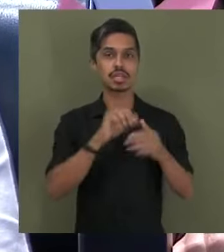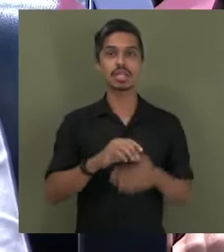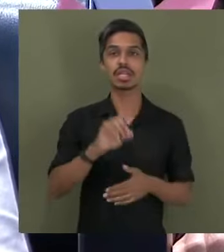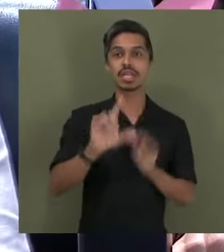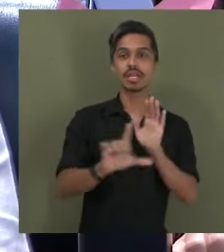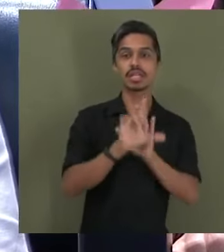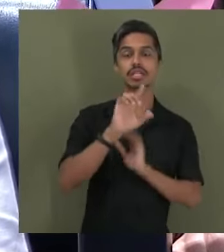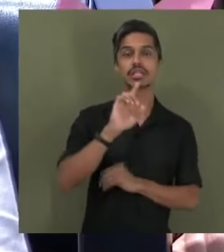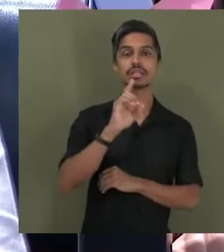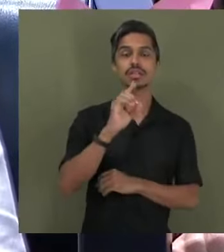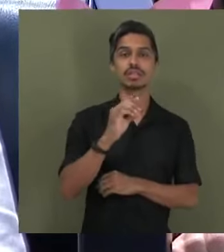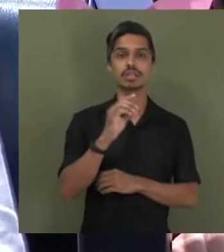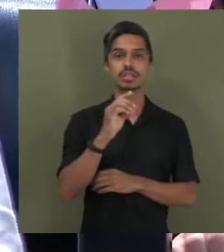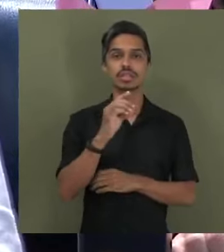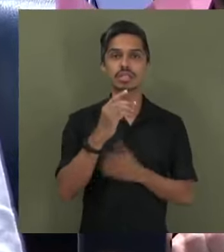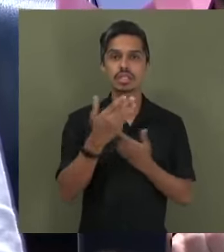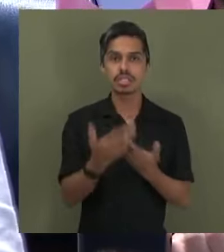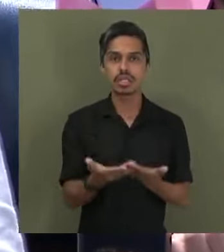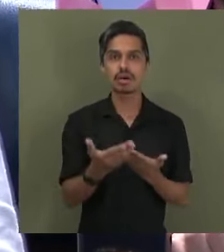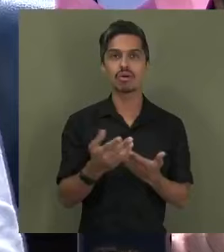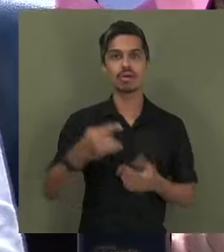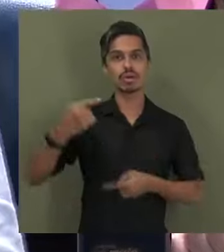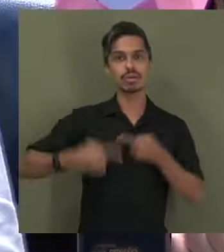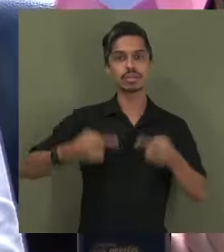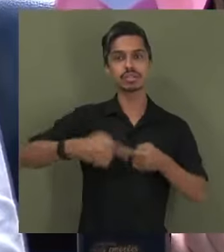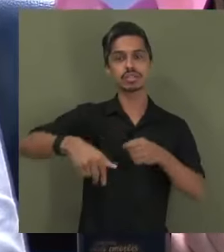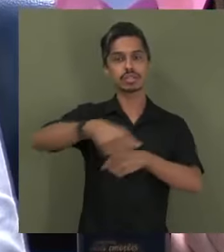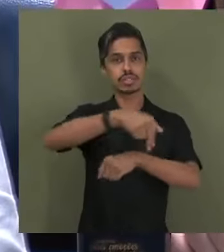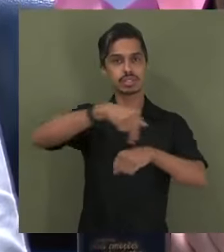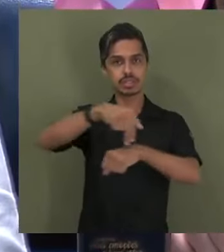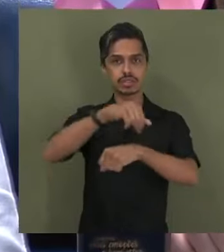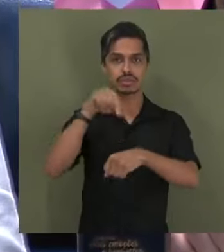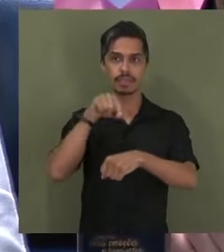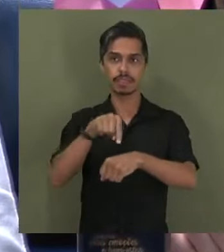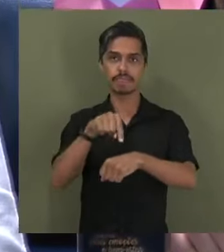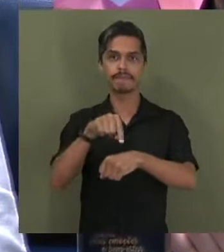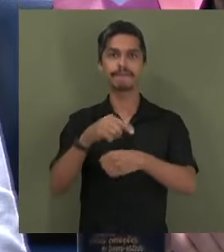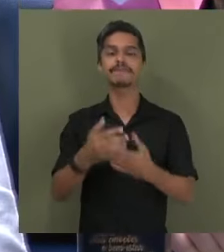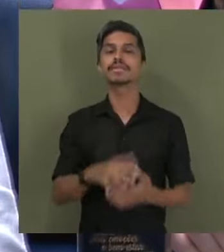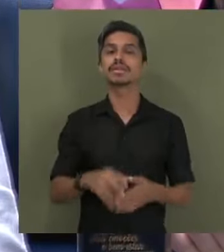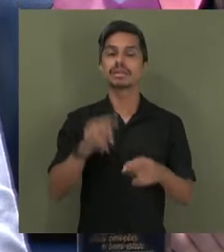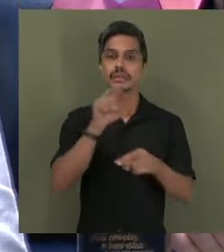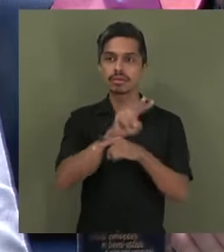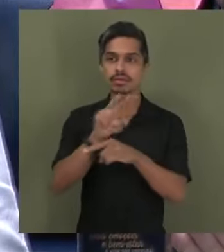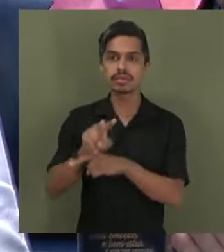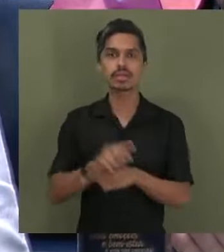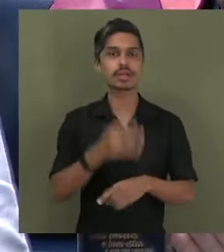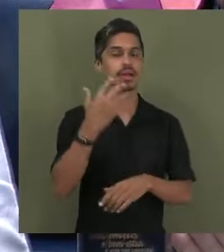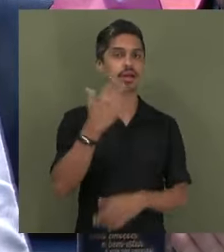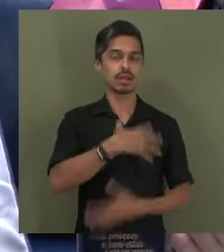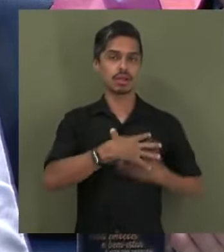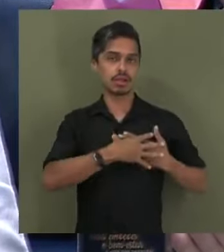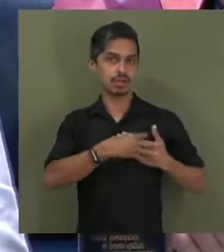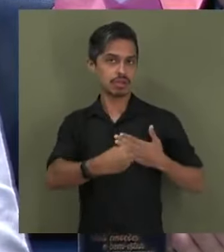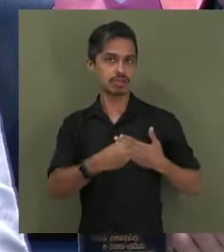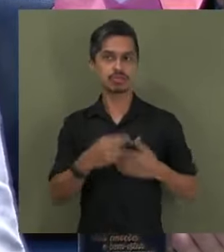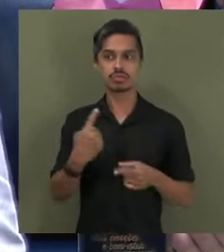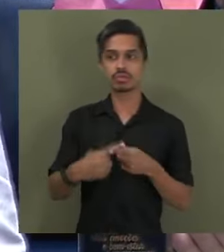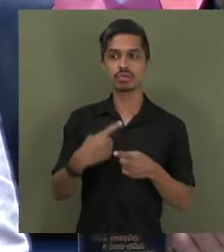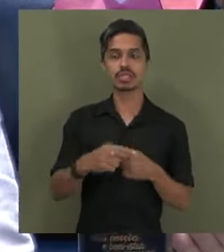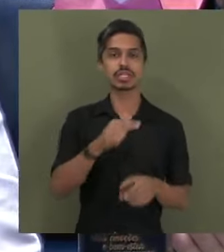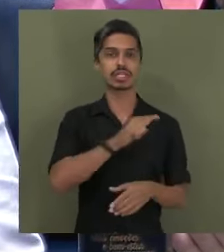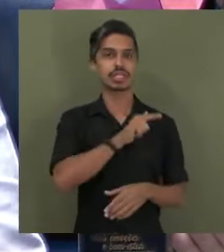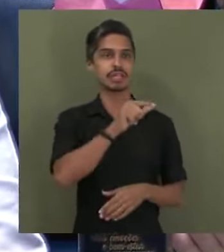de 2023, a Política Nacional de Proteção e Atenção Integral aos Órfãos e Órfãs de